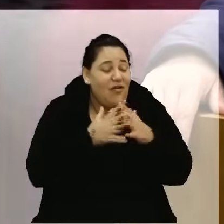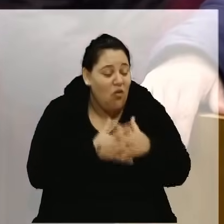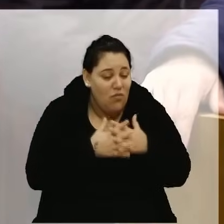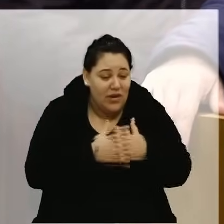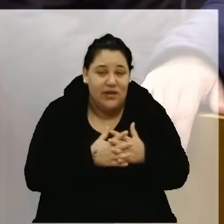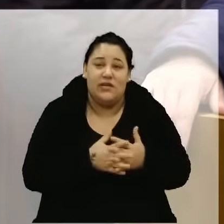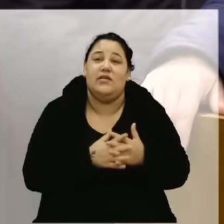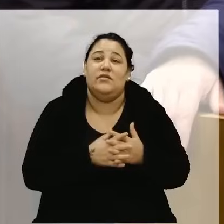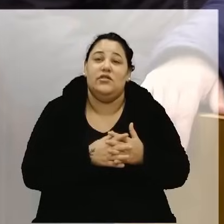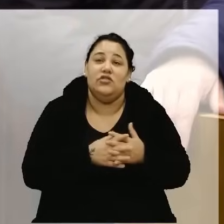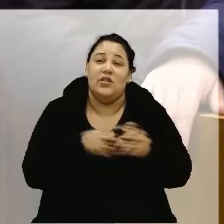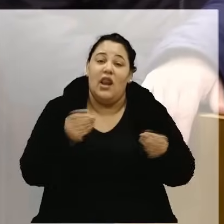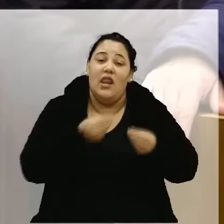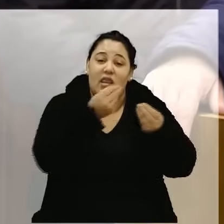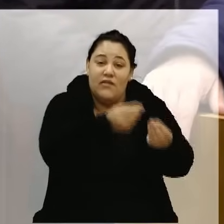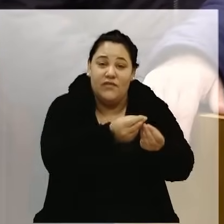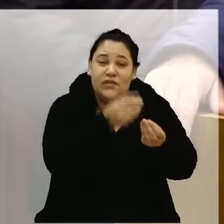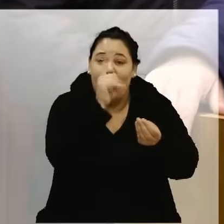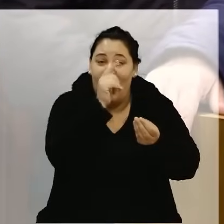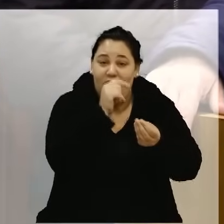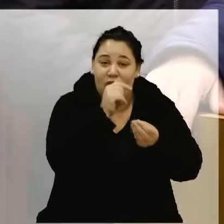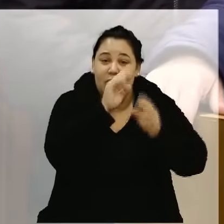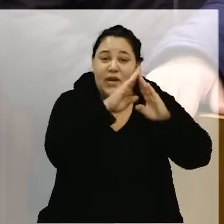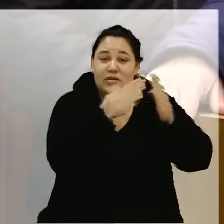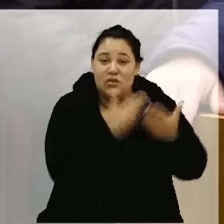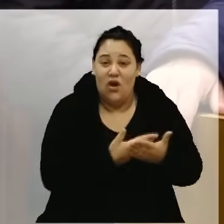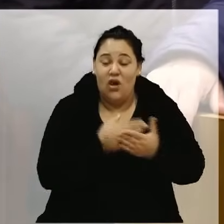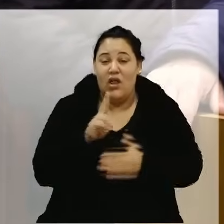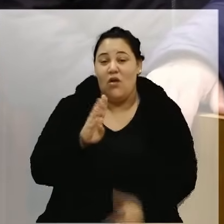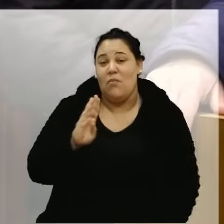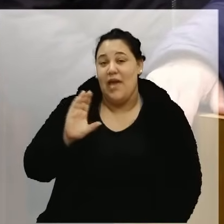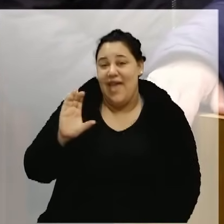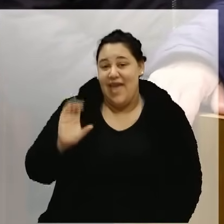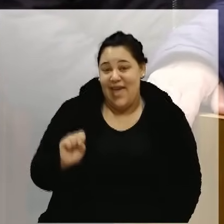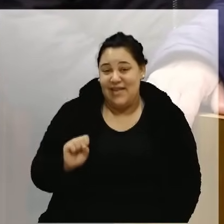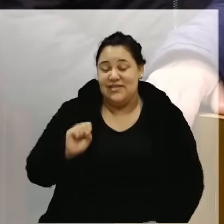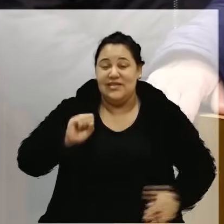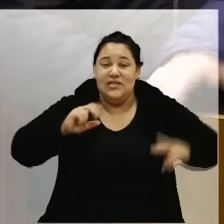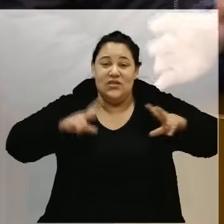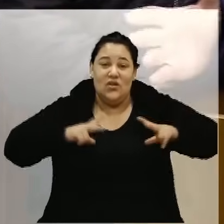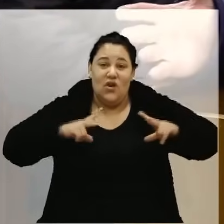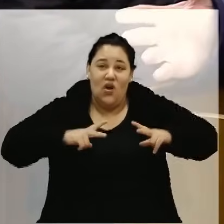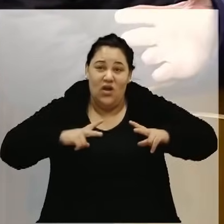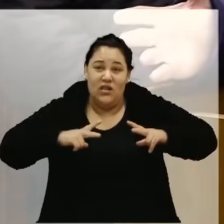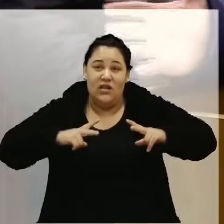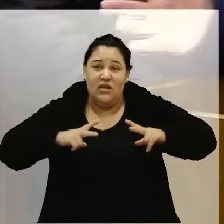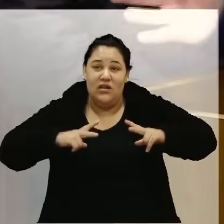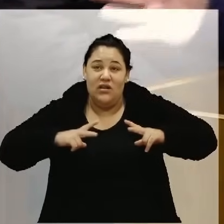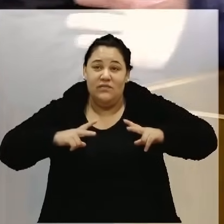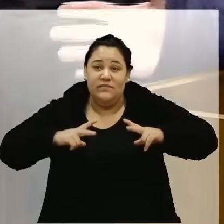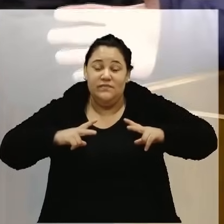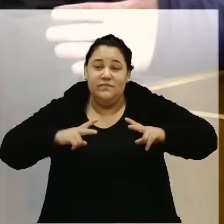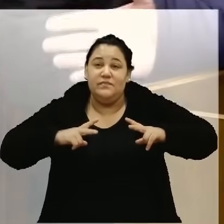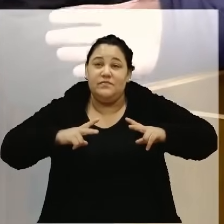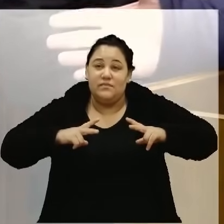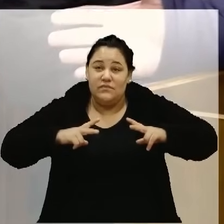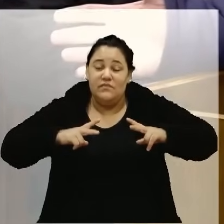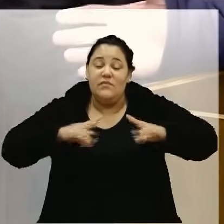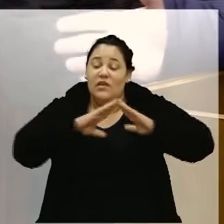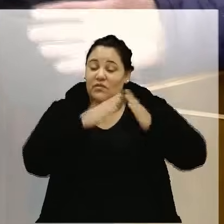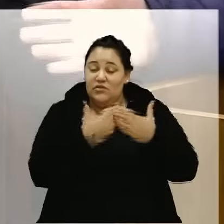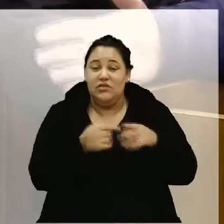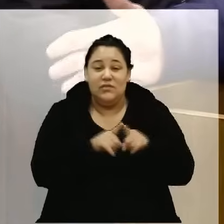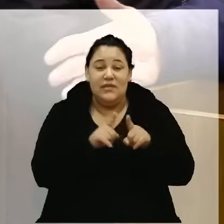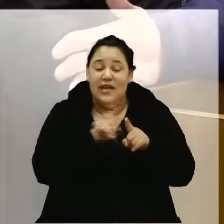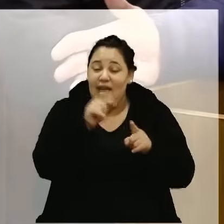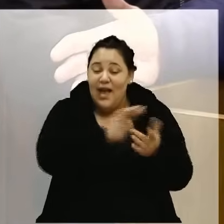as UBSs, as escolas estaduais, UBSs, escolas particulares que estão nessa região, porque é uma questão de calamidade pública, é